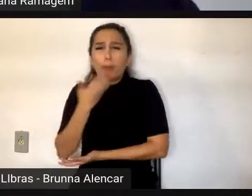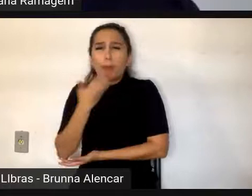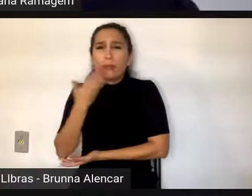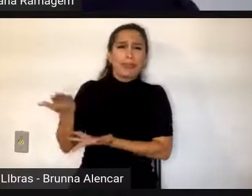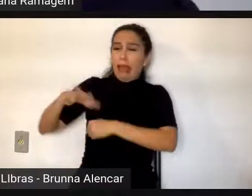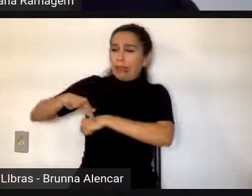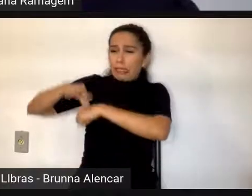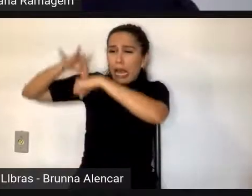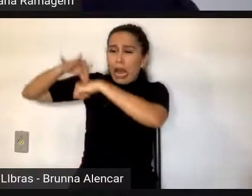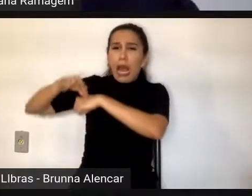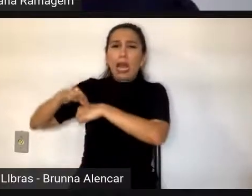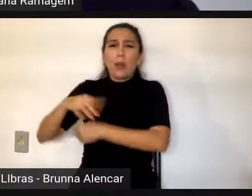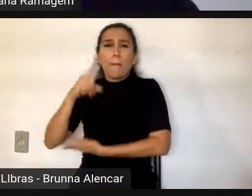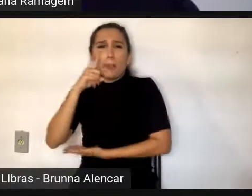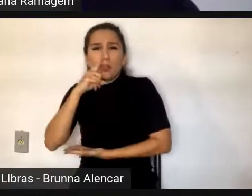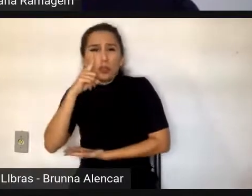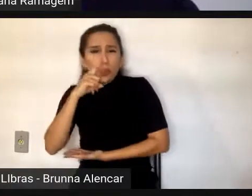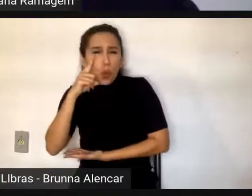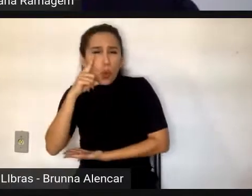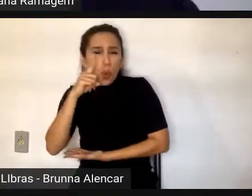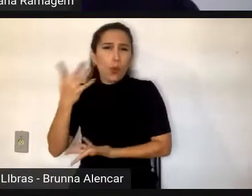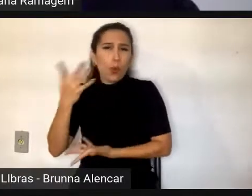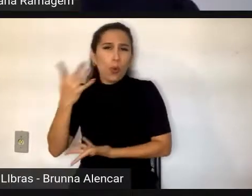Salgadinho, biscoitos,